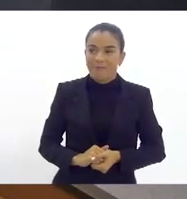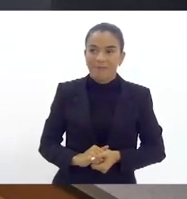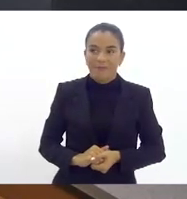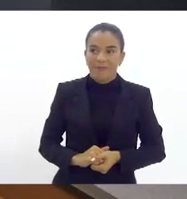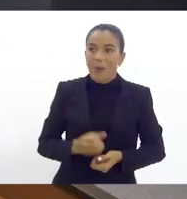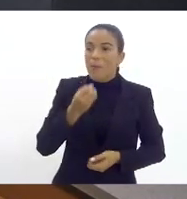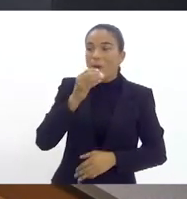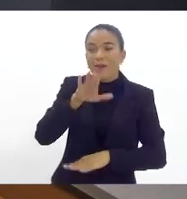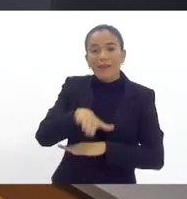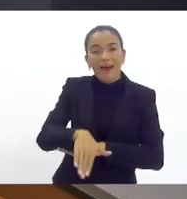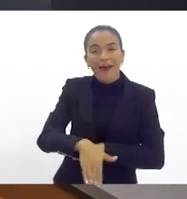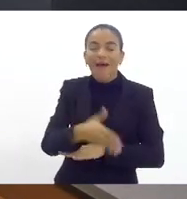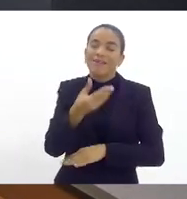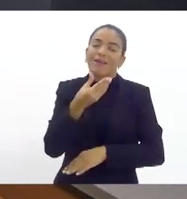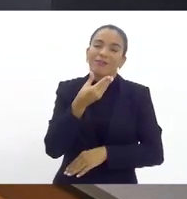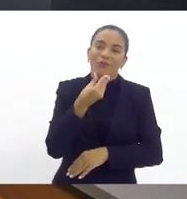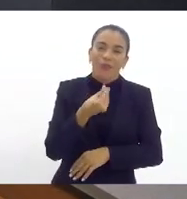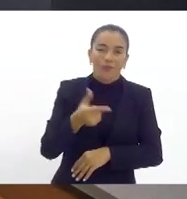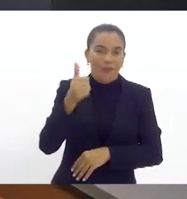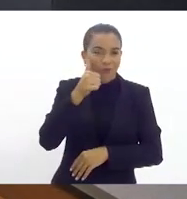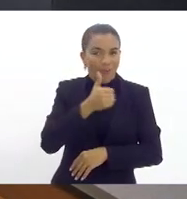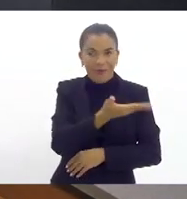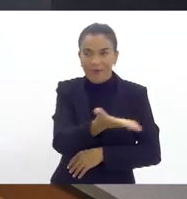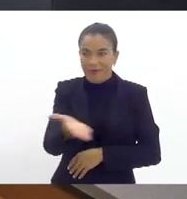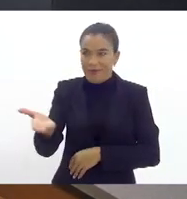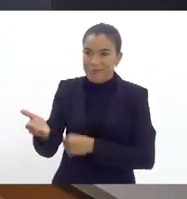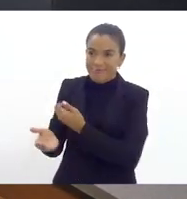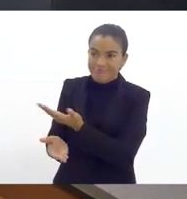Boa tarde a todos e todos